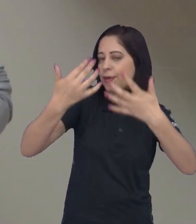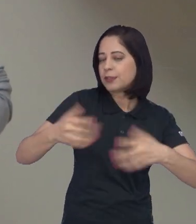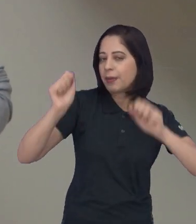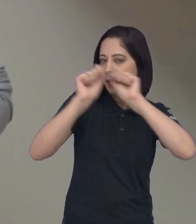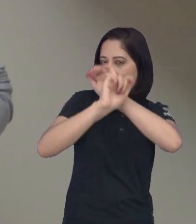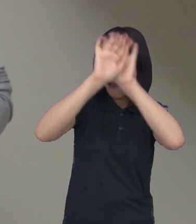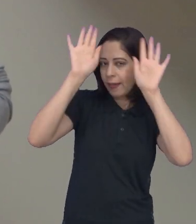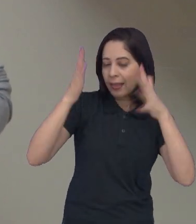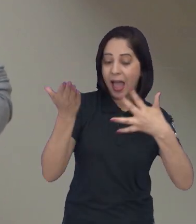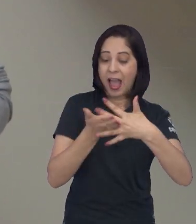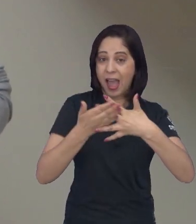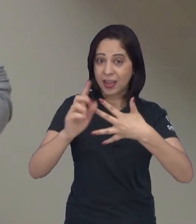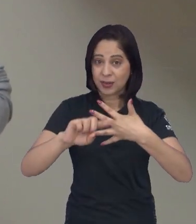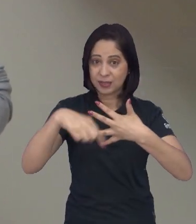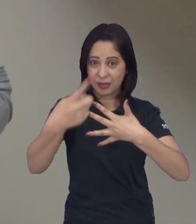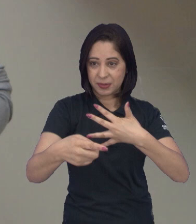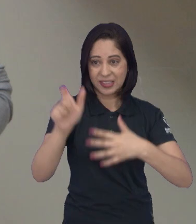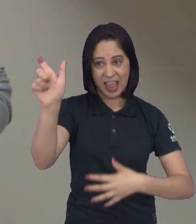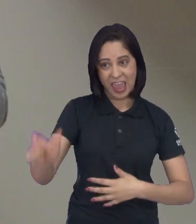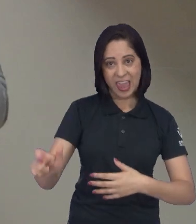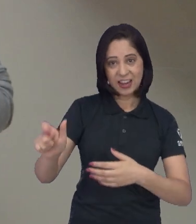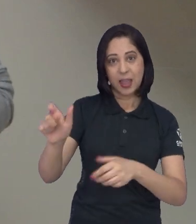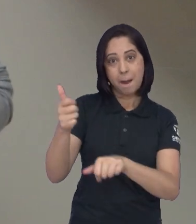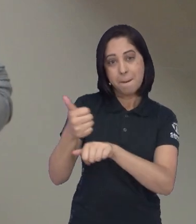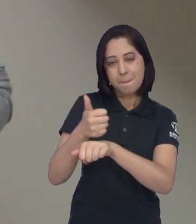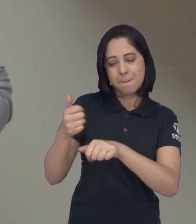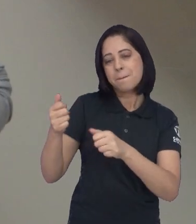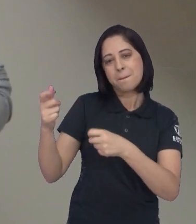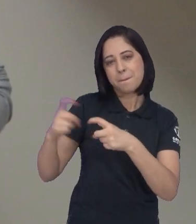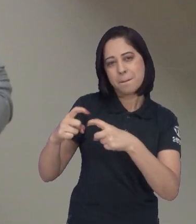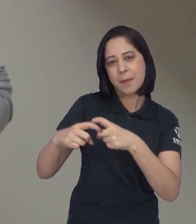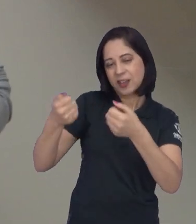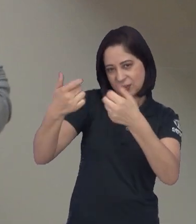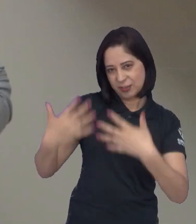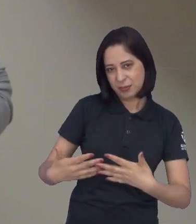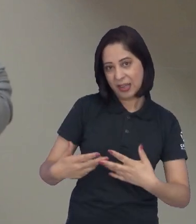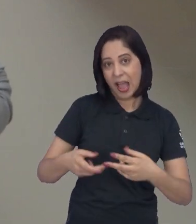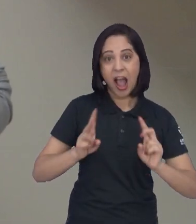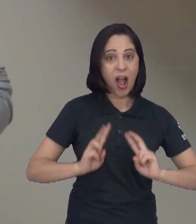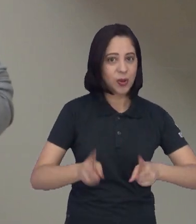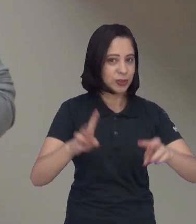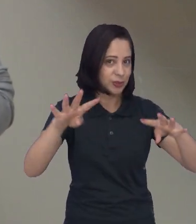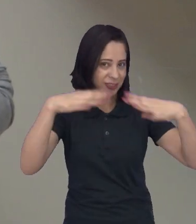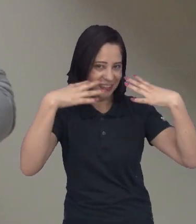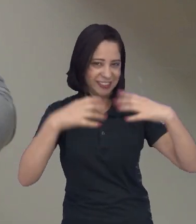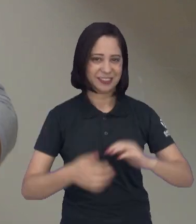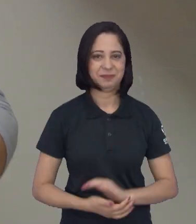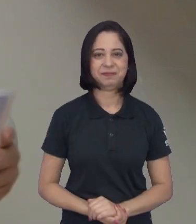próximo bloco com a ajuda do Dr Marcelo então fica aí que a gente volta já